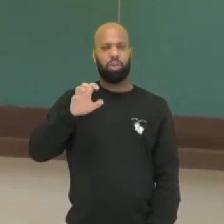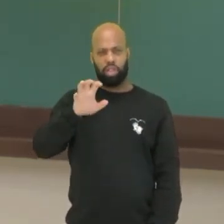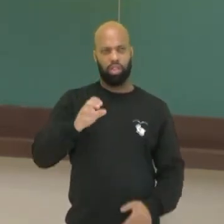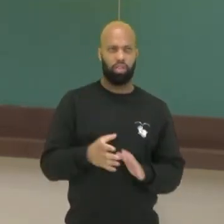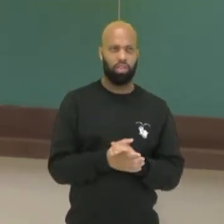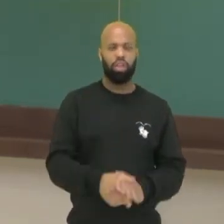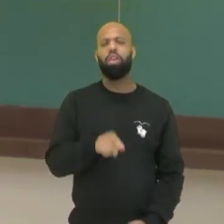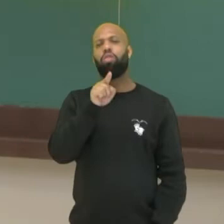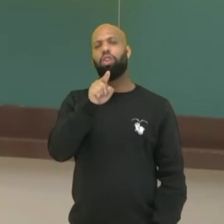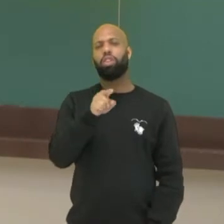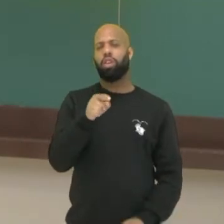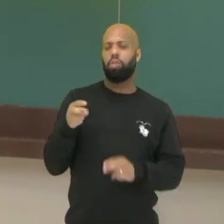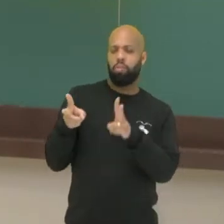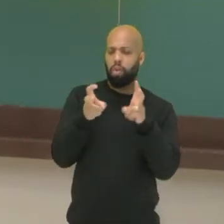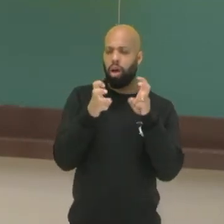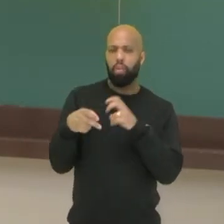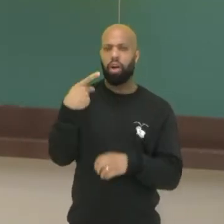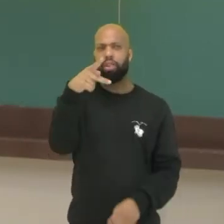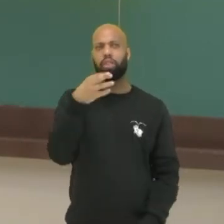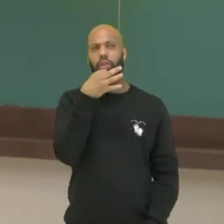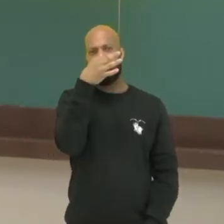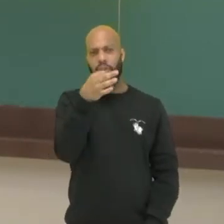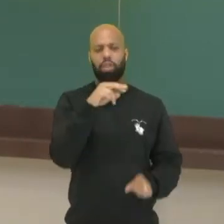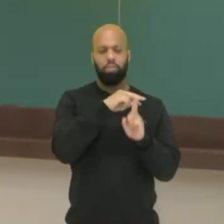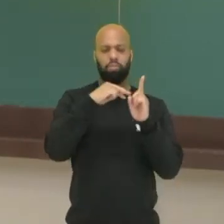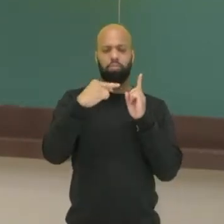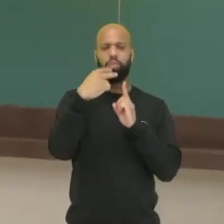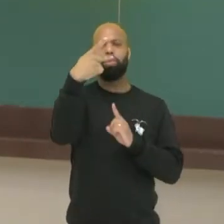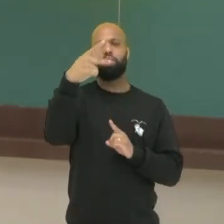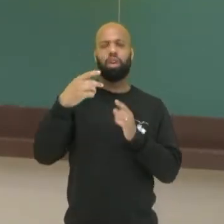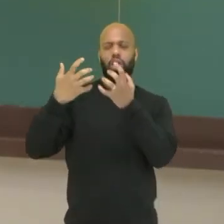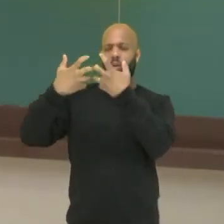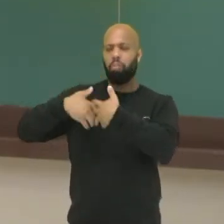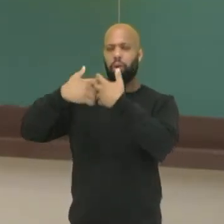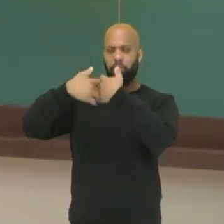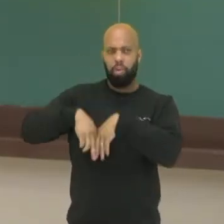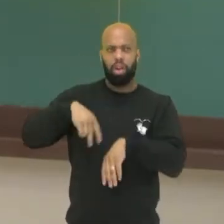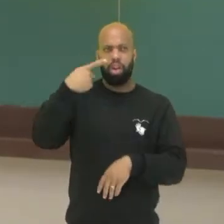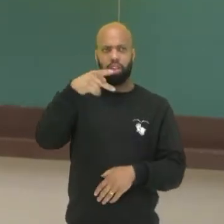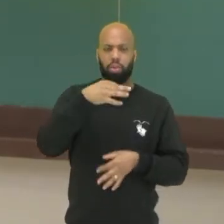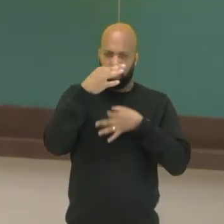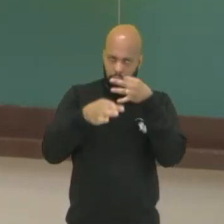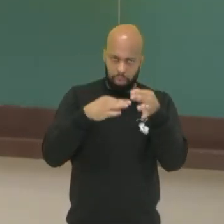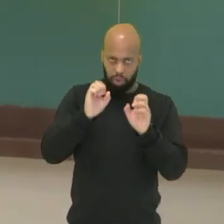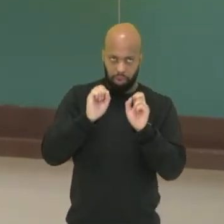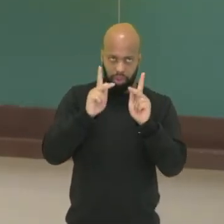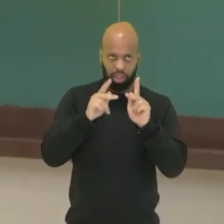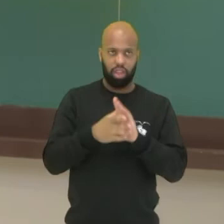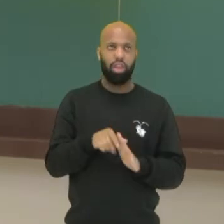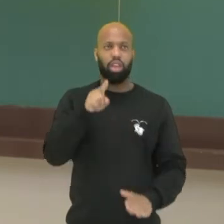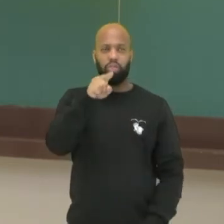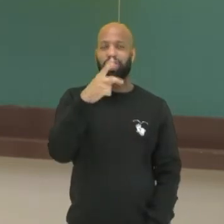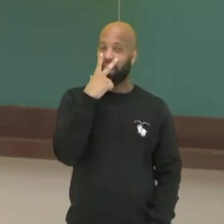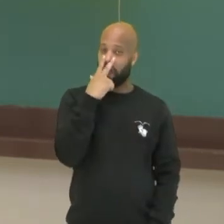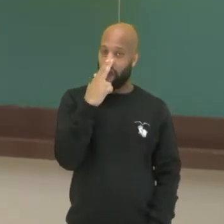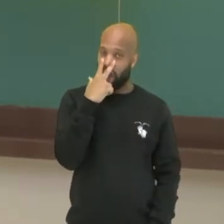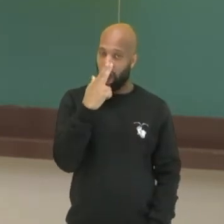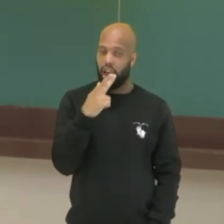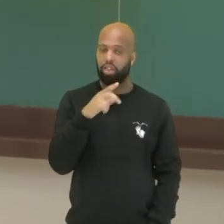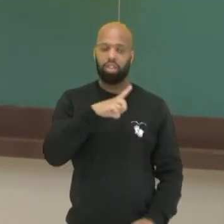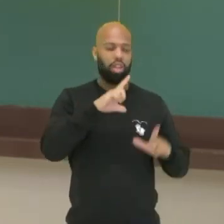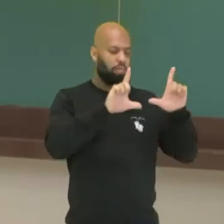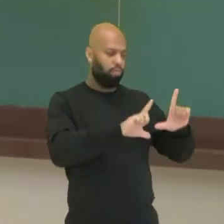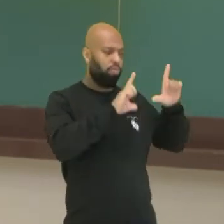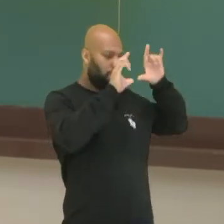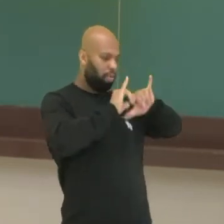você? Vamos observar o seu ponto de vista, o seu raciocínio, a sua crítica? Você acha, então, que a publicidade dirigida